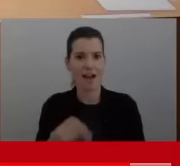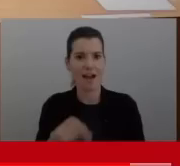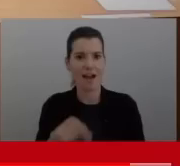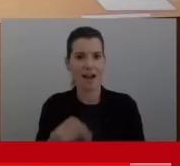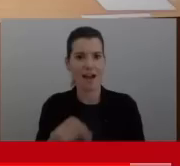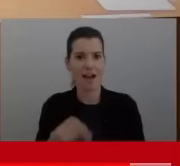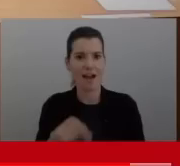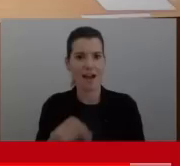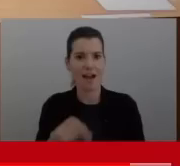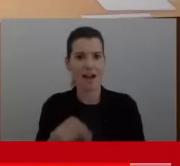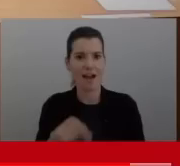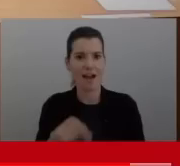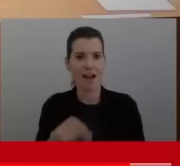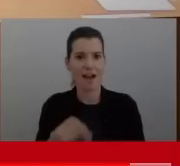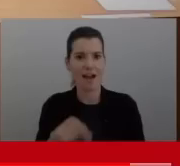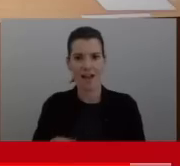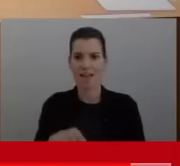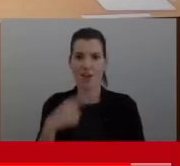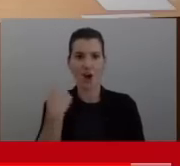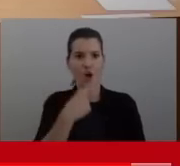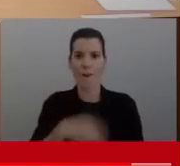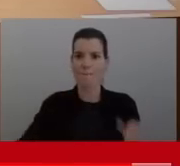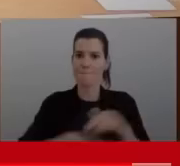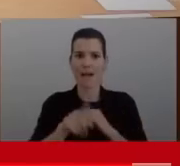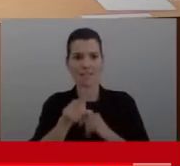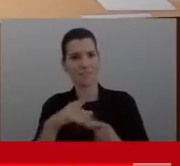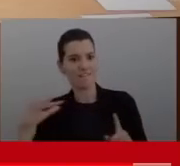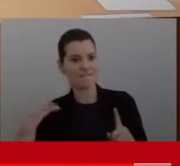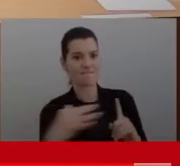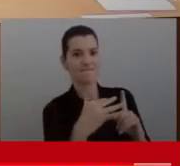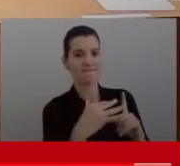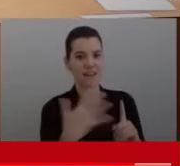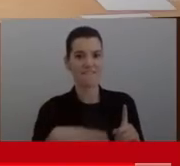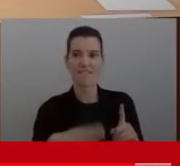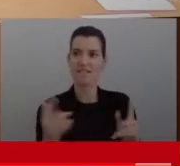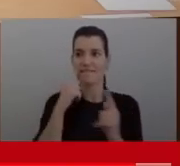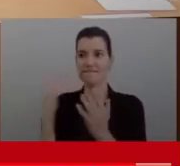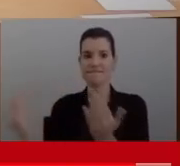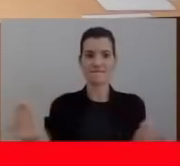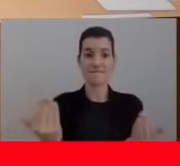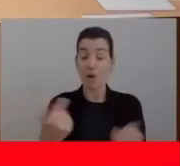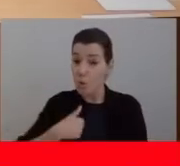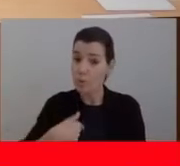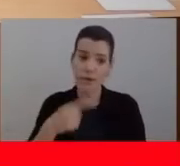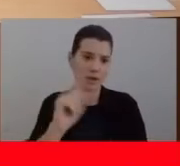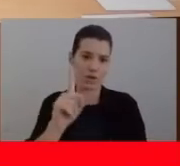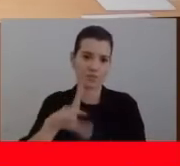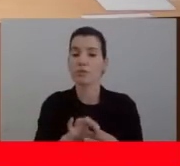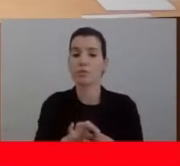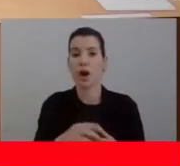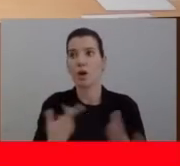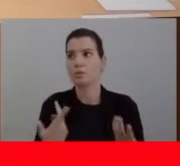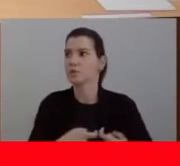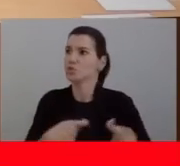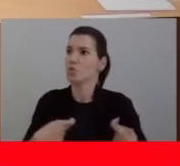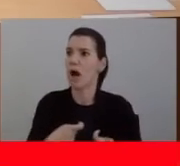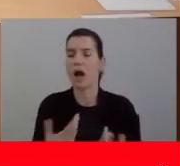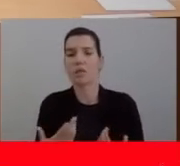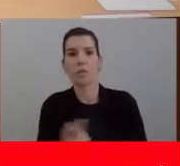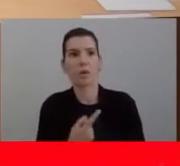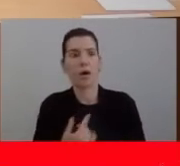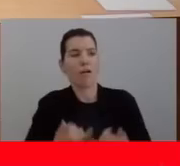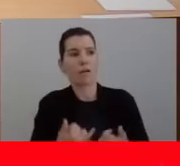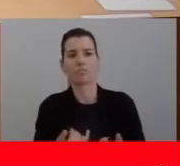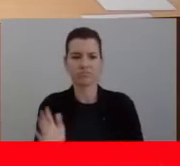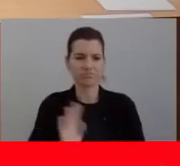a favor taxas de Live é um bocado e comigo não pega comigo não tem não eu acho que